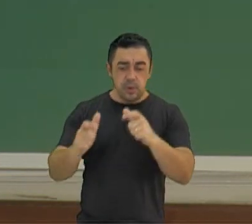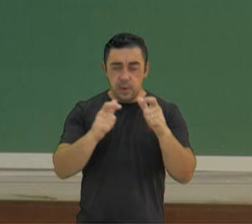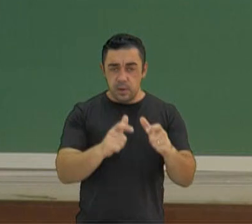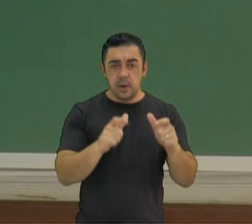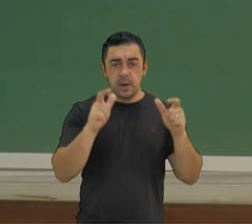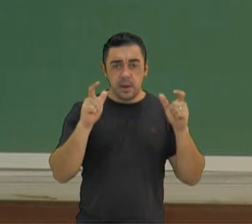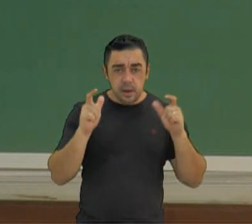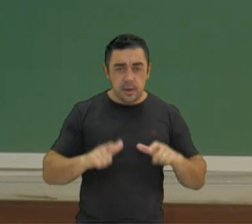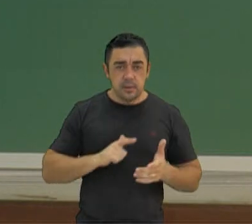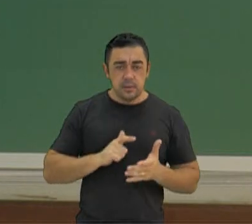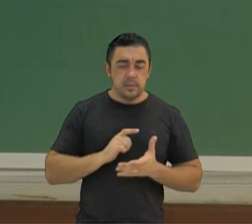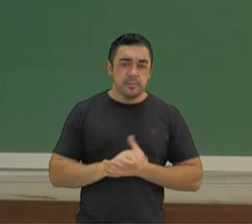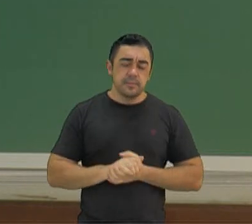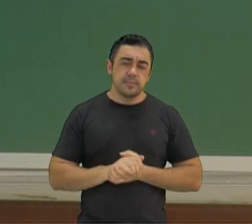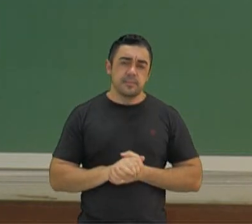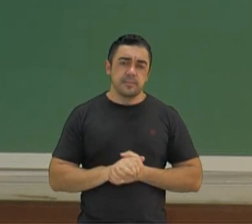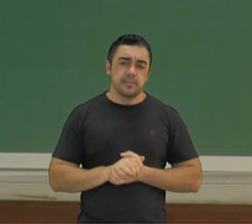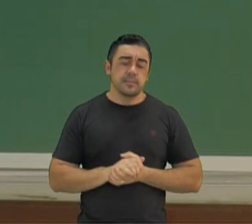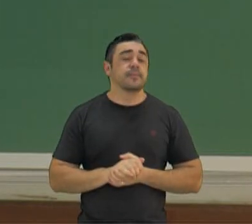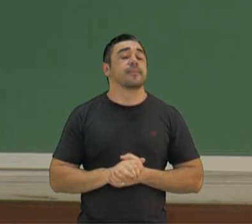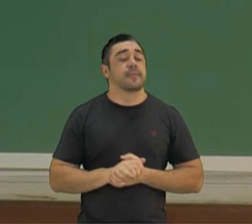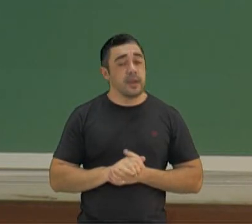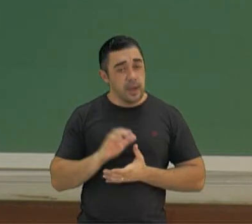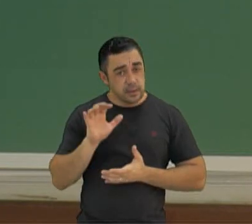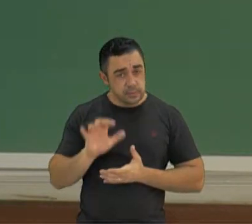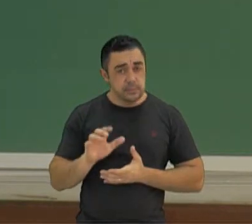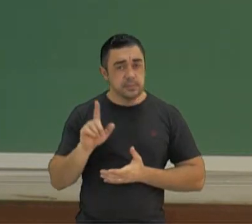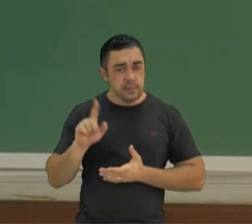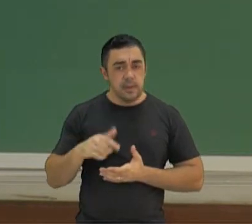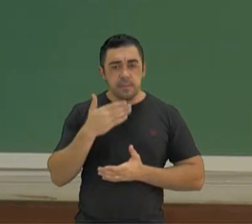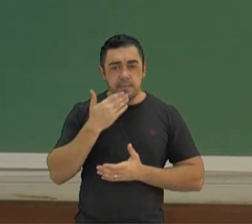potencial do espaço geográfico. E aí sim nós vamos ter